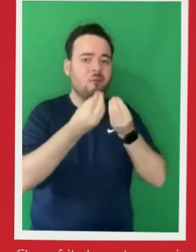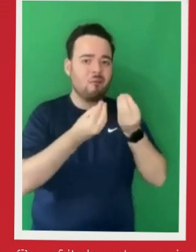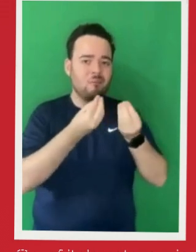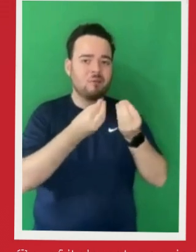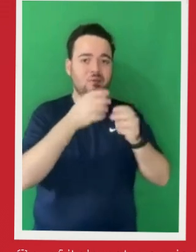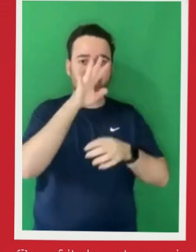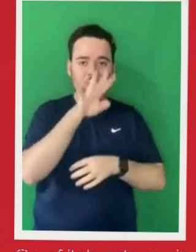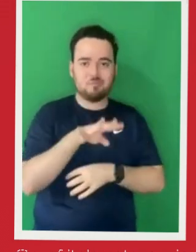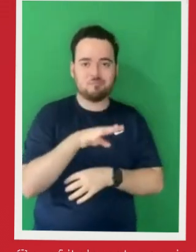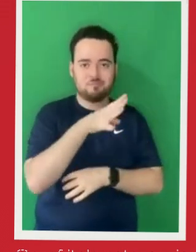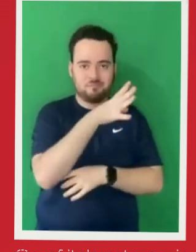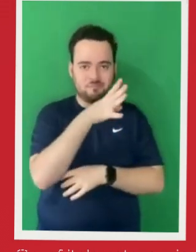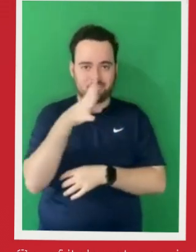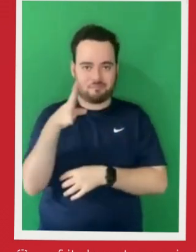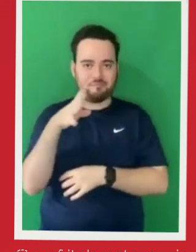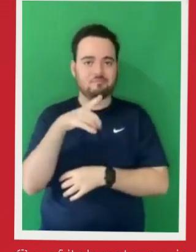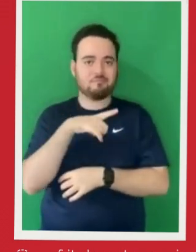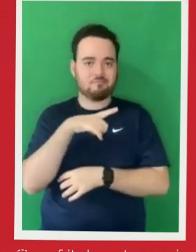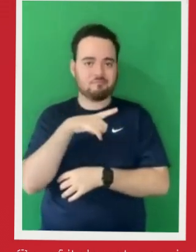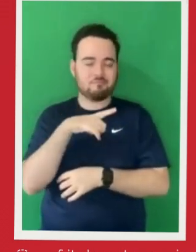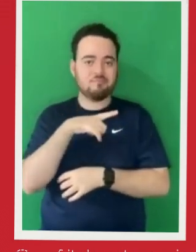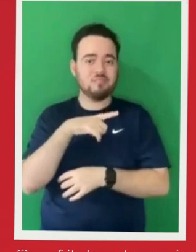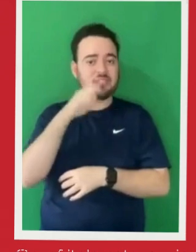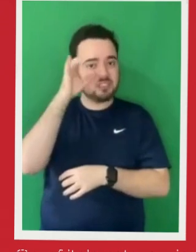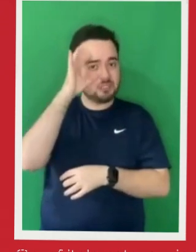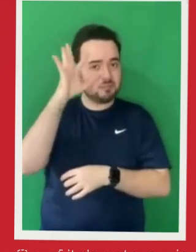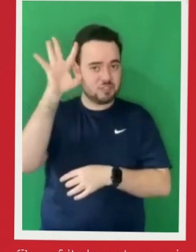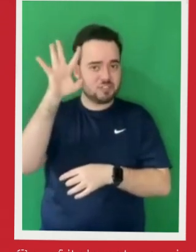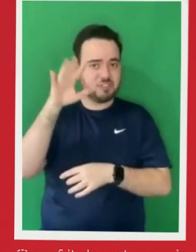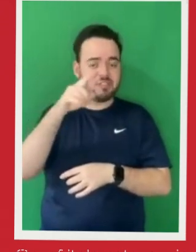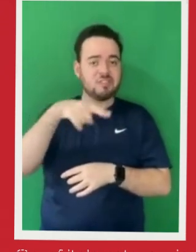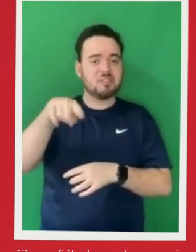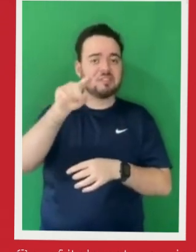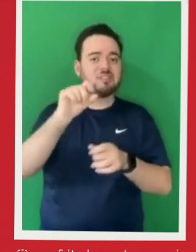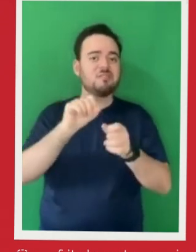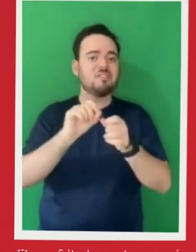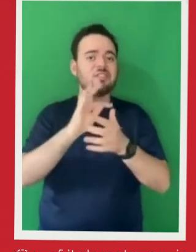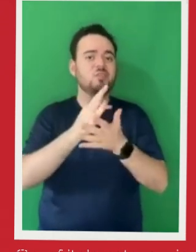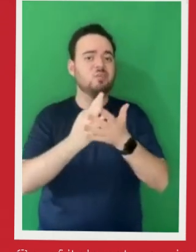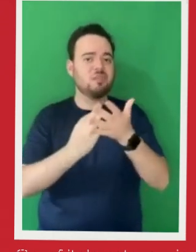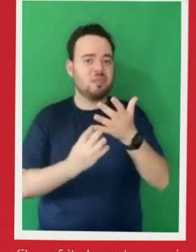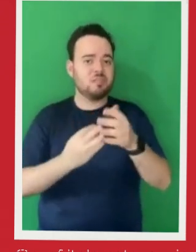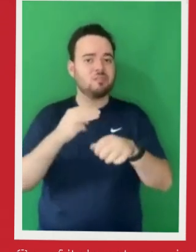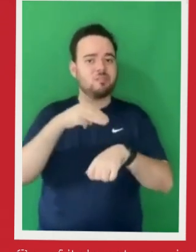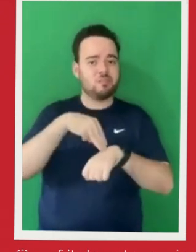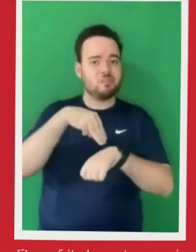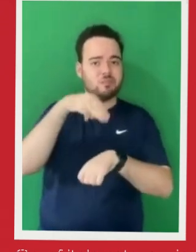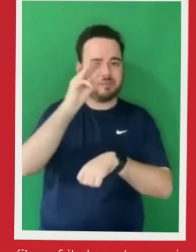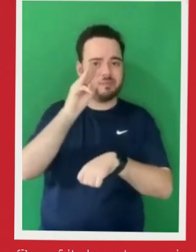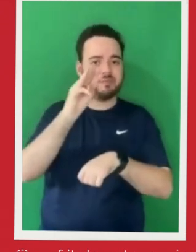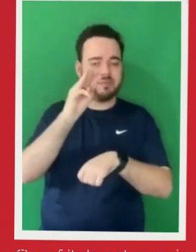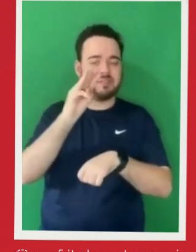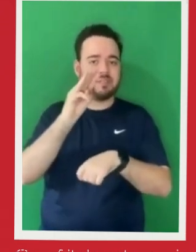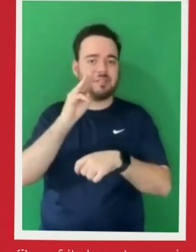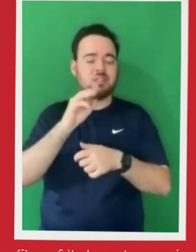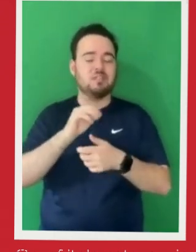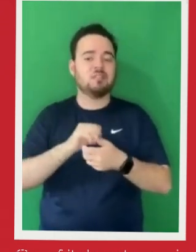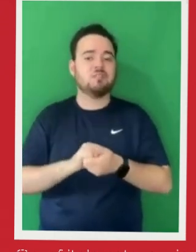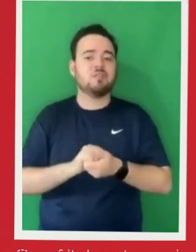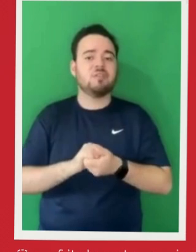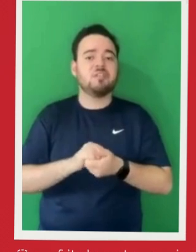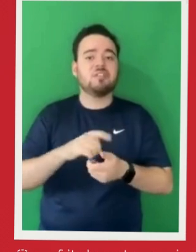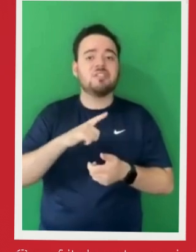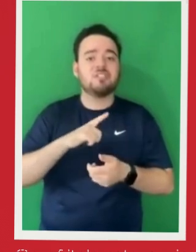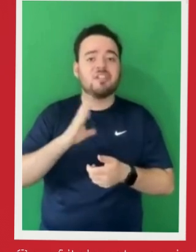naquele cronograma que você tem. Então imagine você que você está fazendo uma dissertação de mestrado, você já recuperou